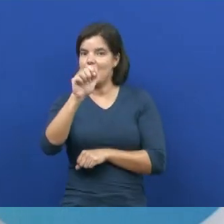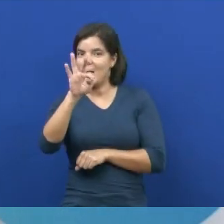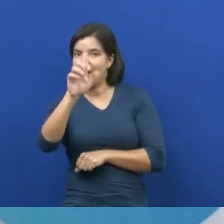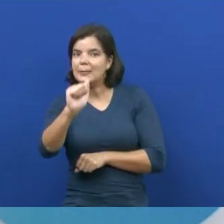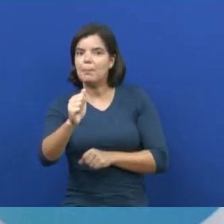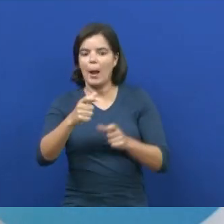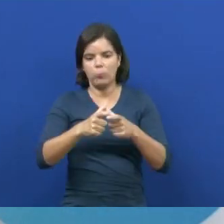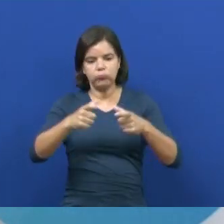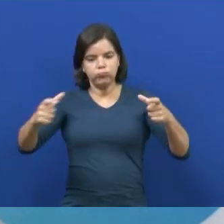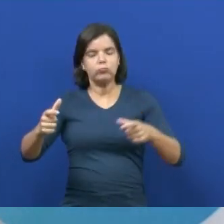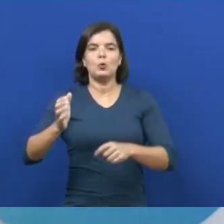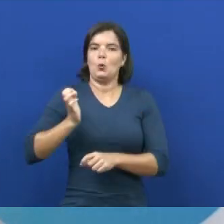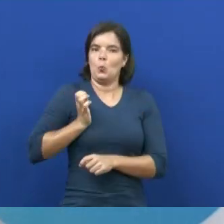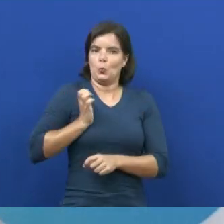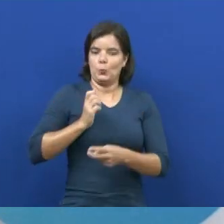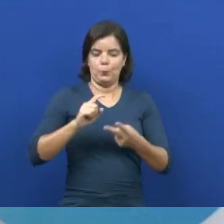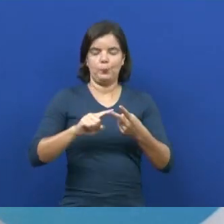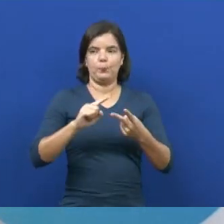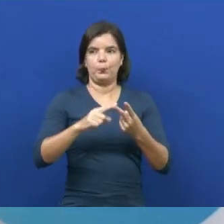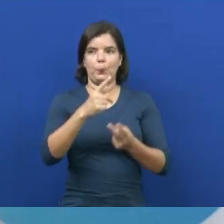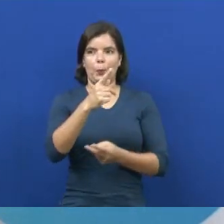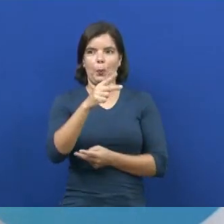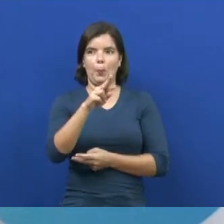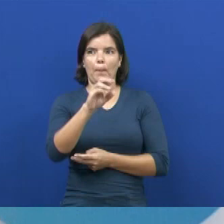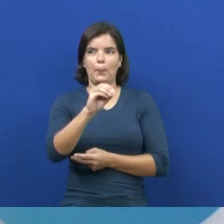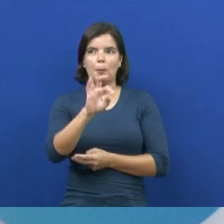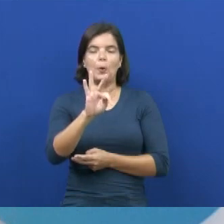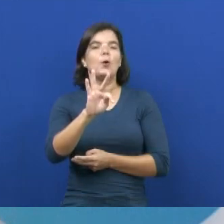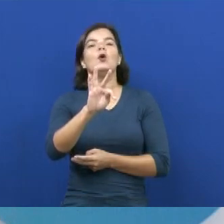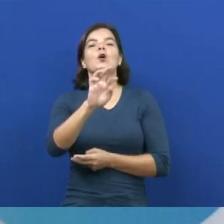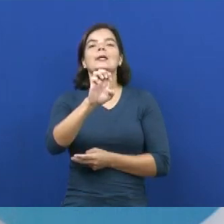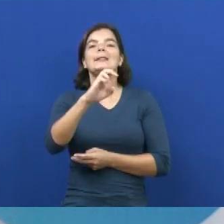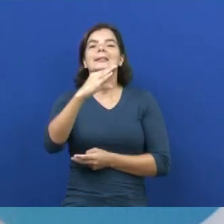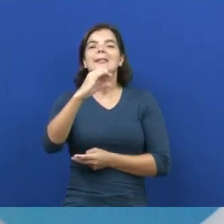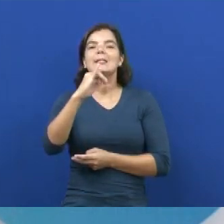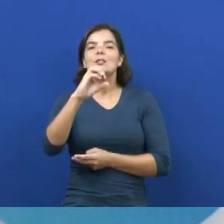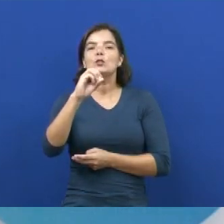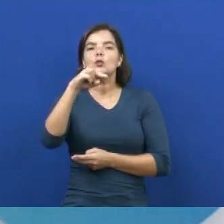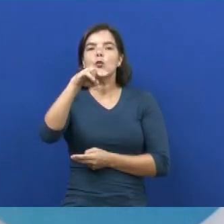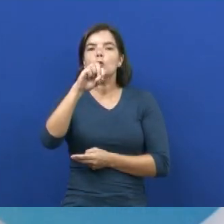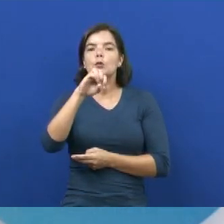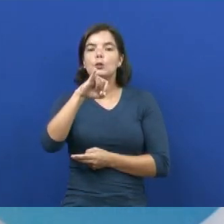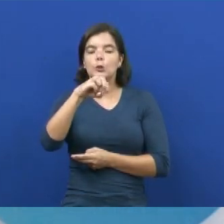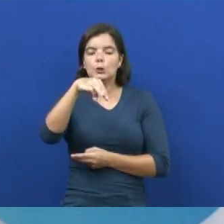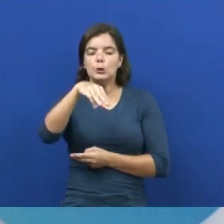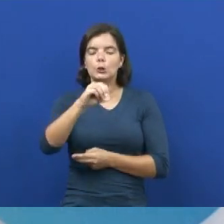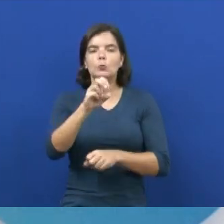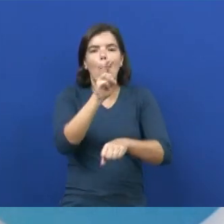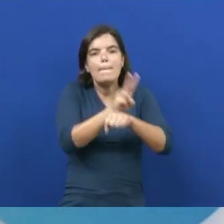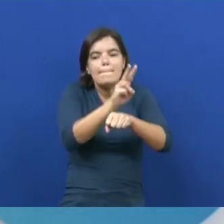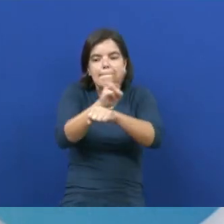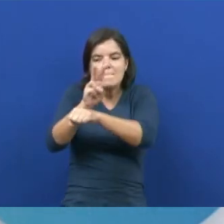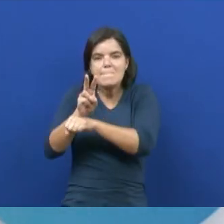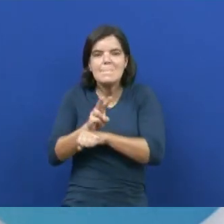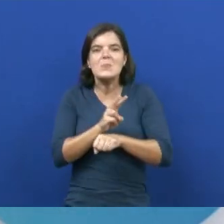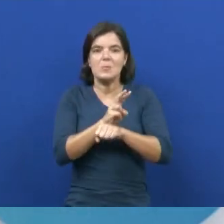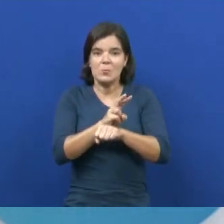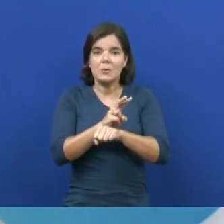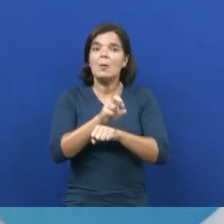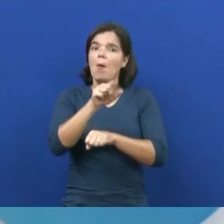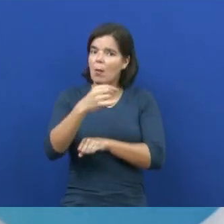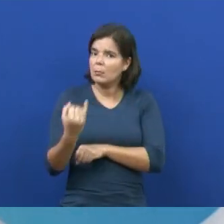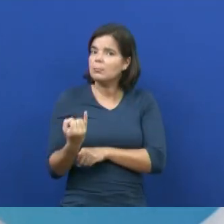Também tínhamos o protecionismo, o rei dava proteção a quem ele queria, né? E isso era